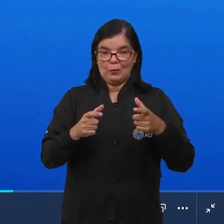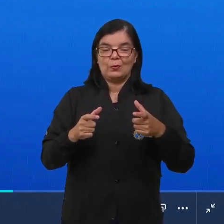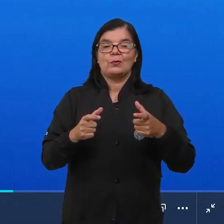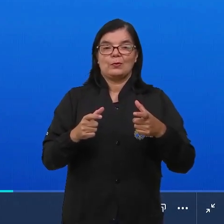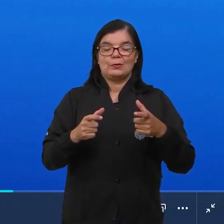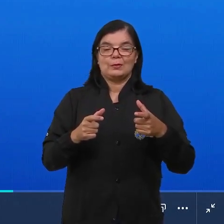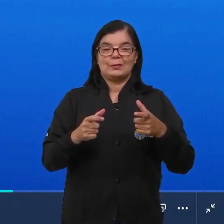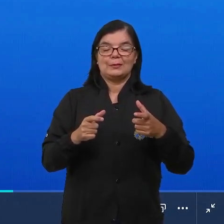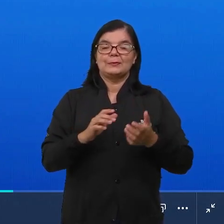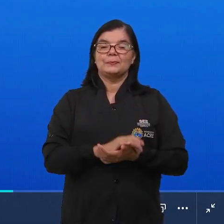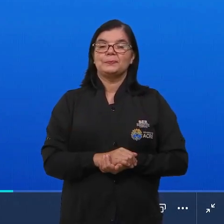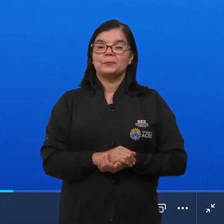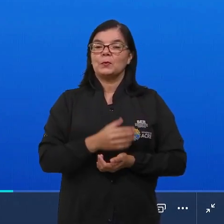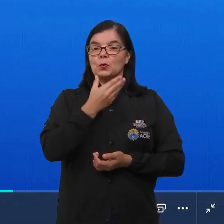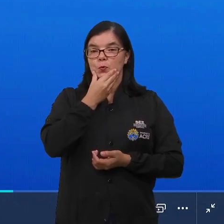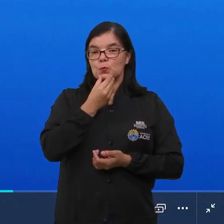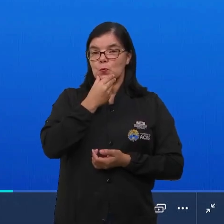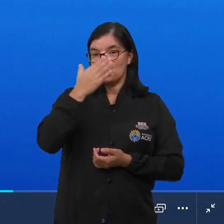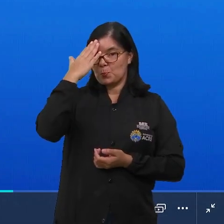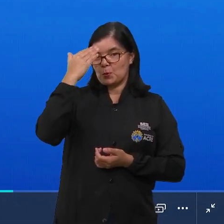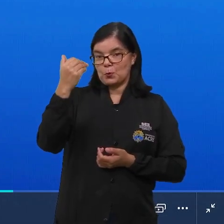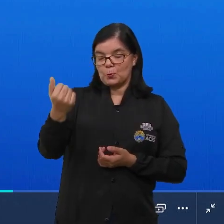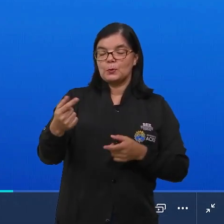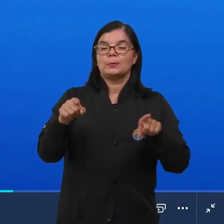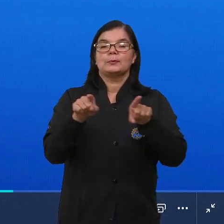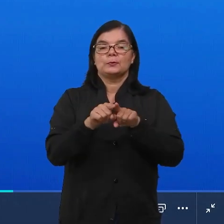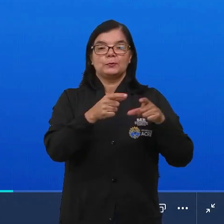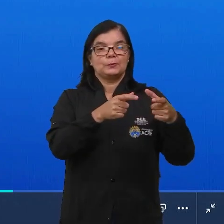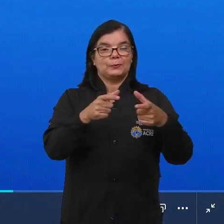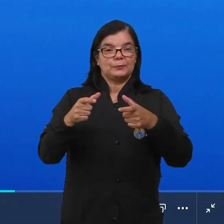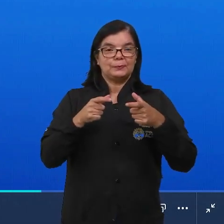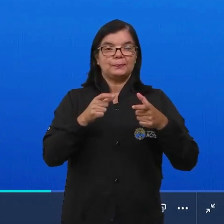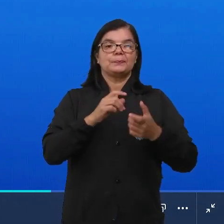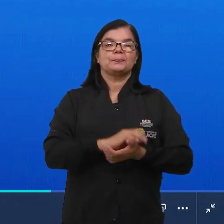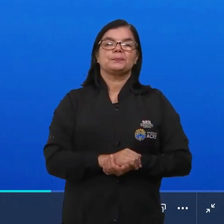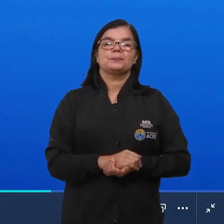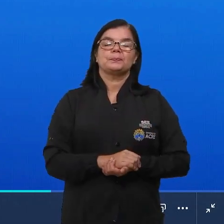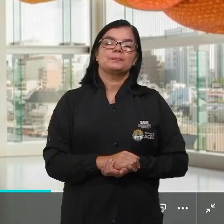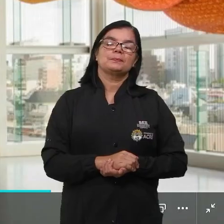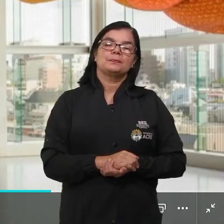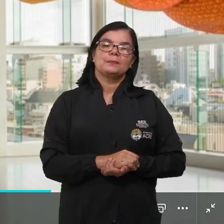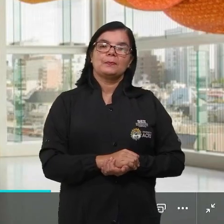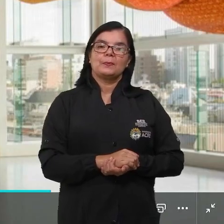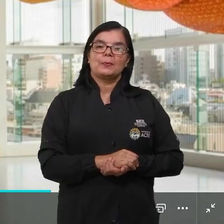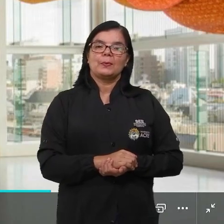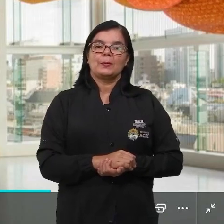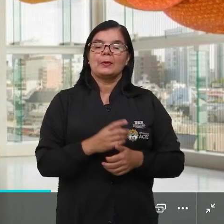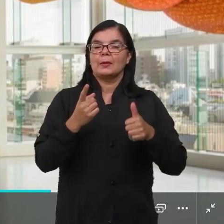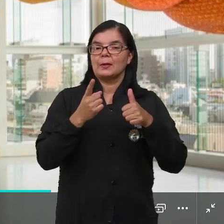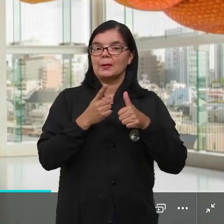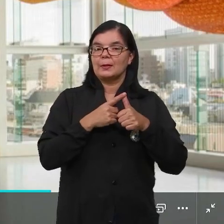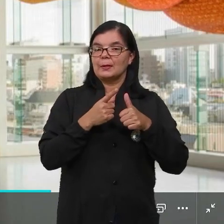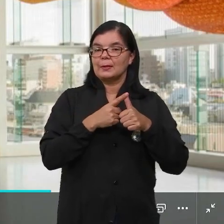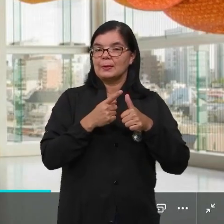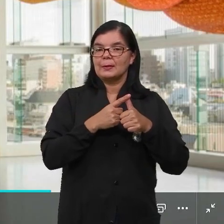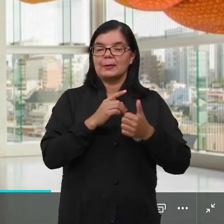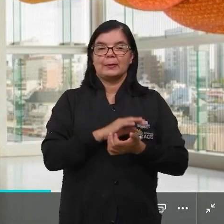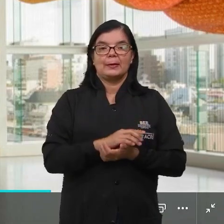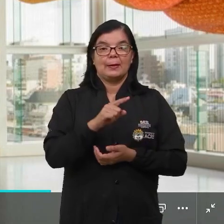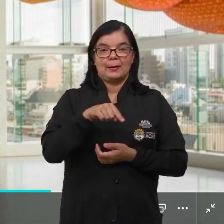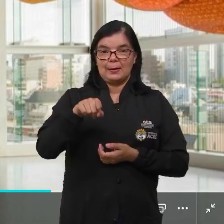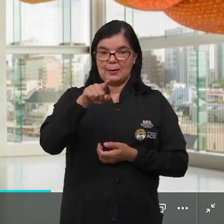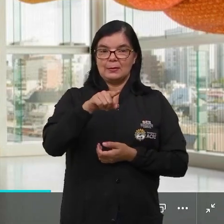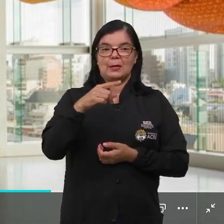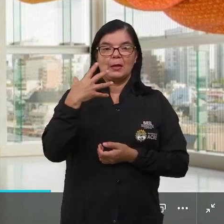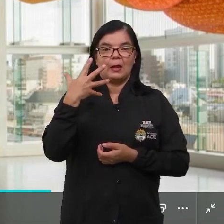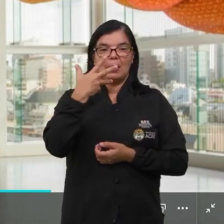de Ernesto Neto, tá? Sobre o papel do espaço na obra de Ernesto Neto. Essa é a questão número 1. Essa aí é a